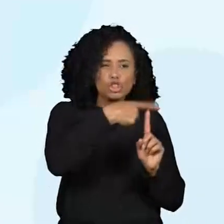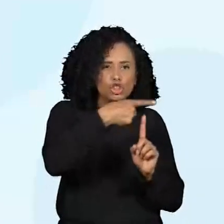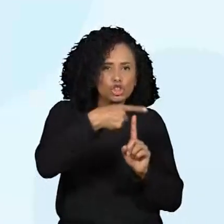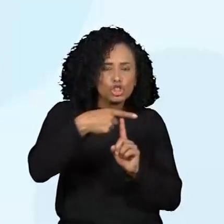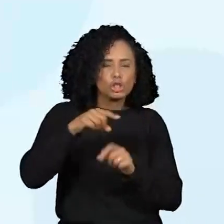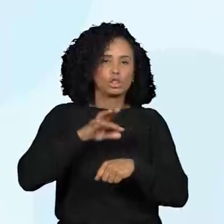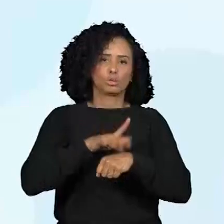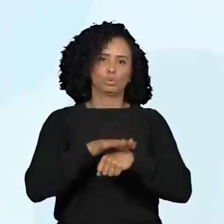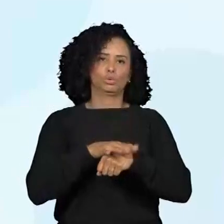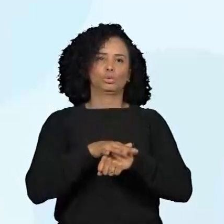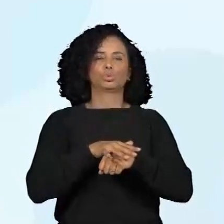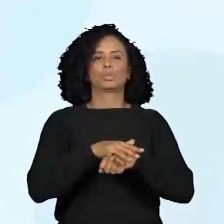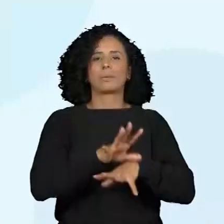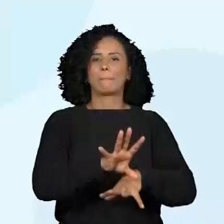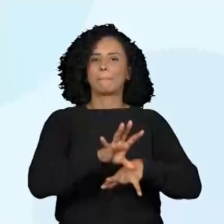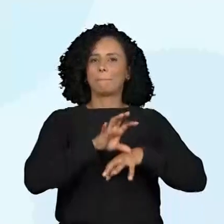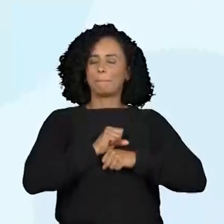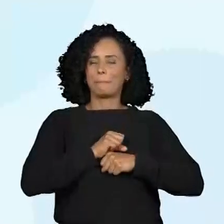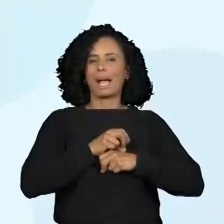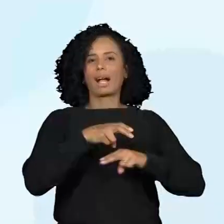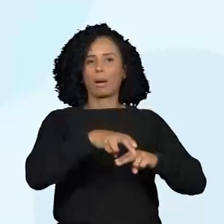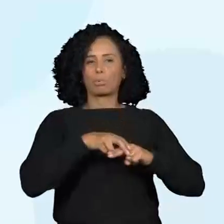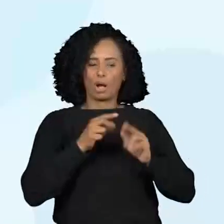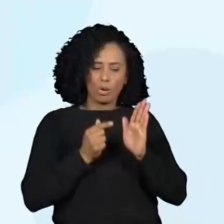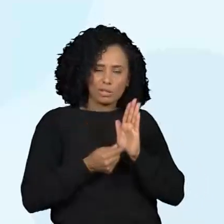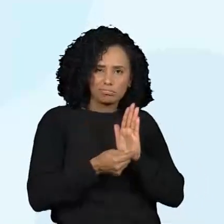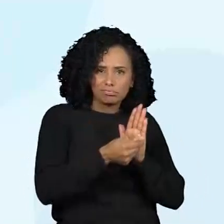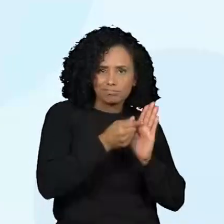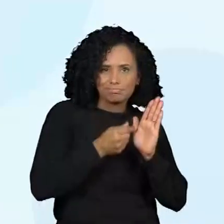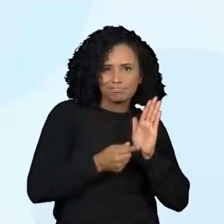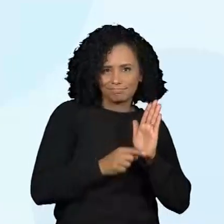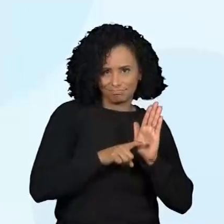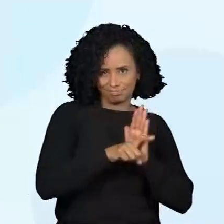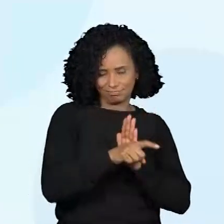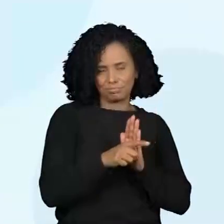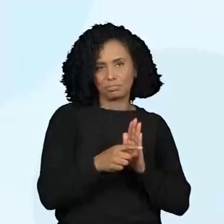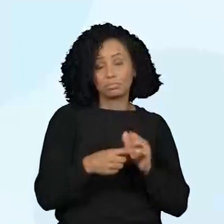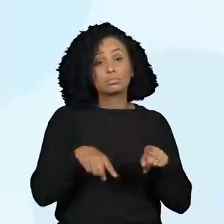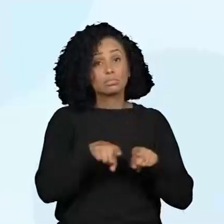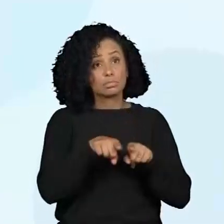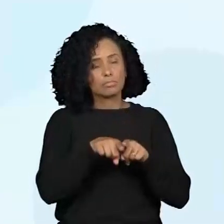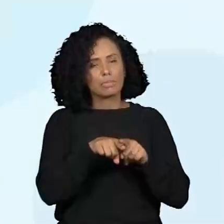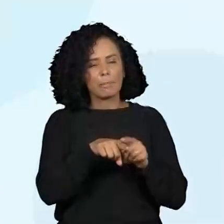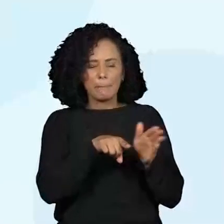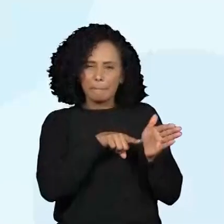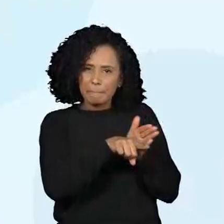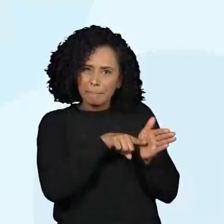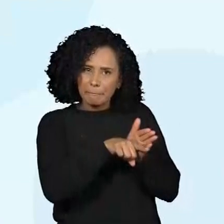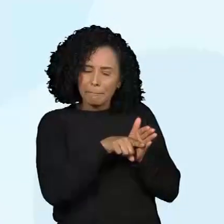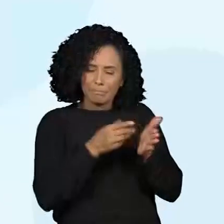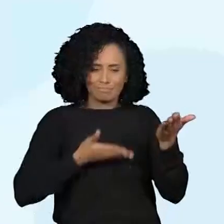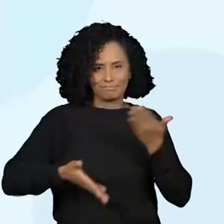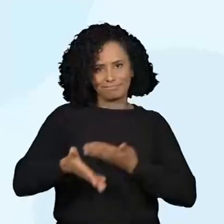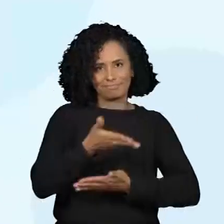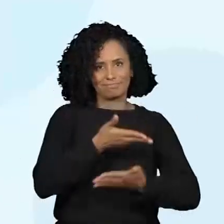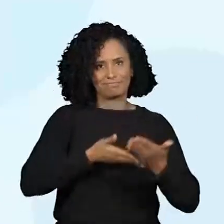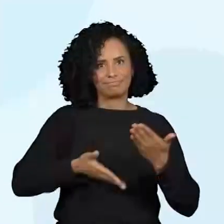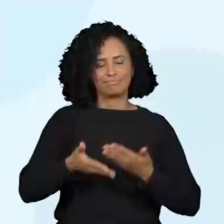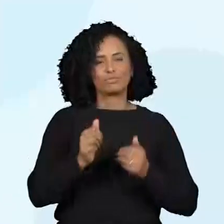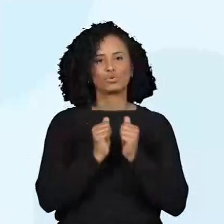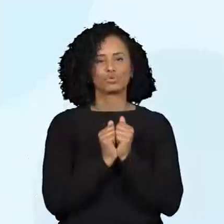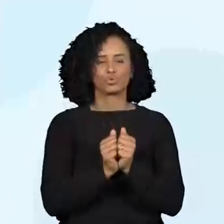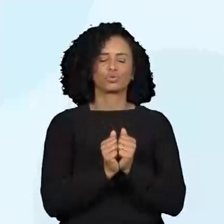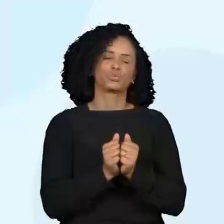por micro-organismos e anotá-las no seu caderno. Compartilhar essa pesquisa com a sua turma. Para os professores,